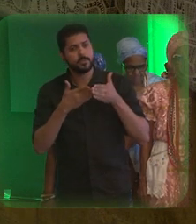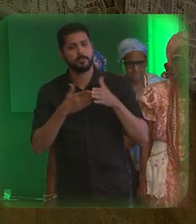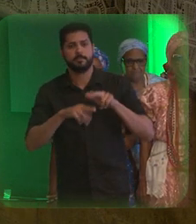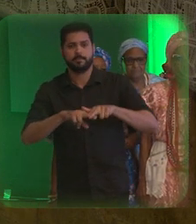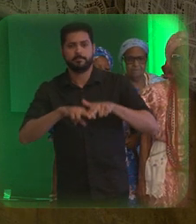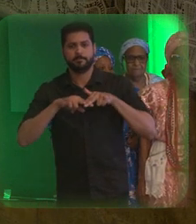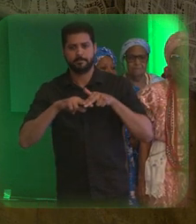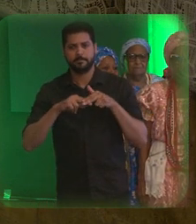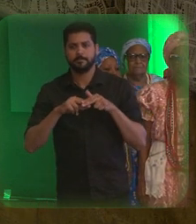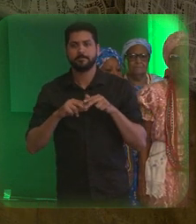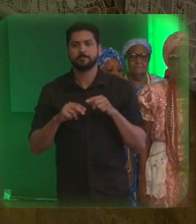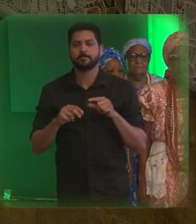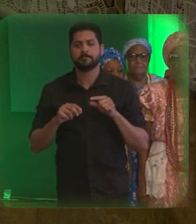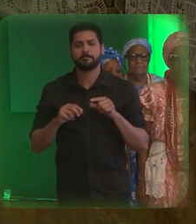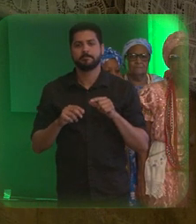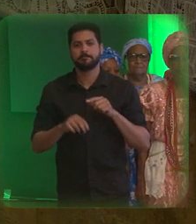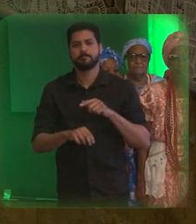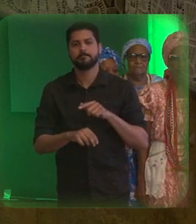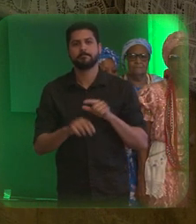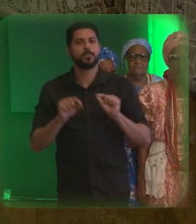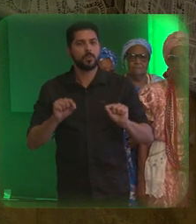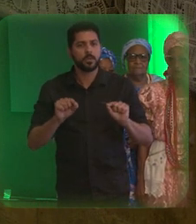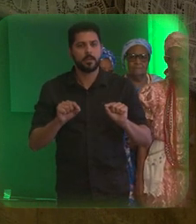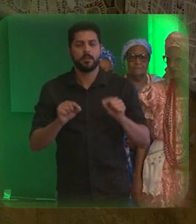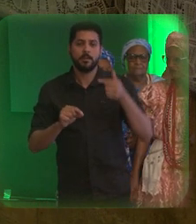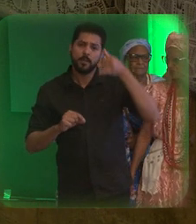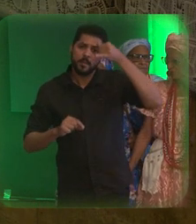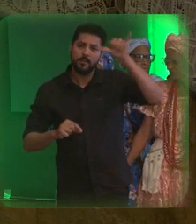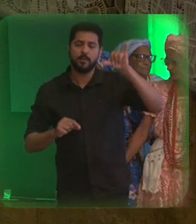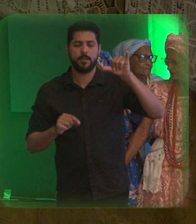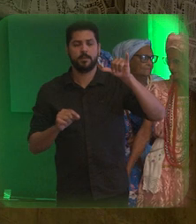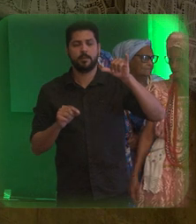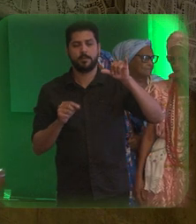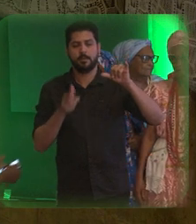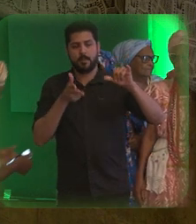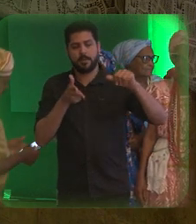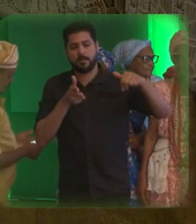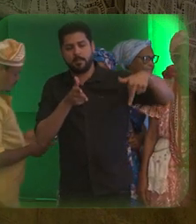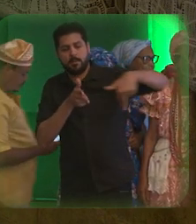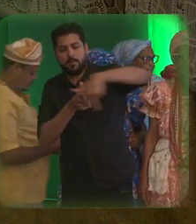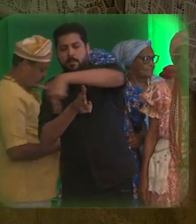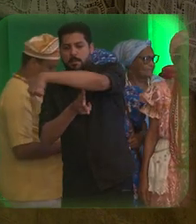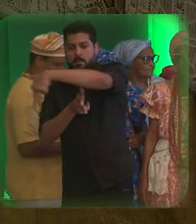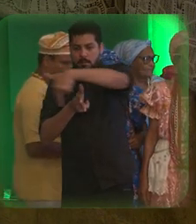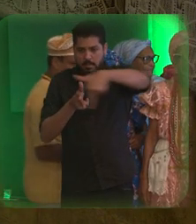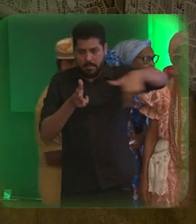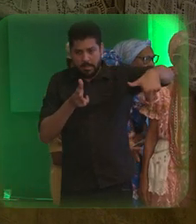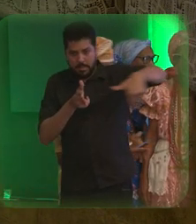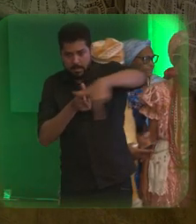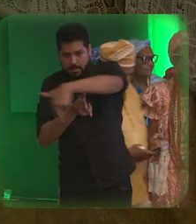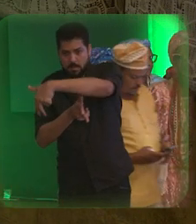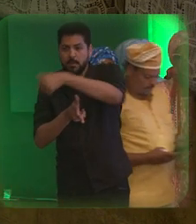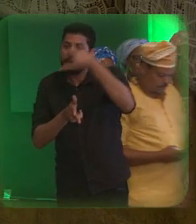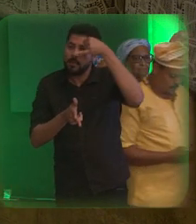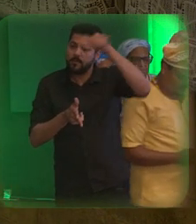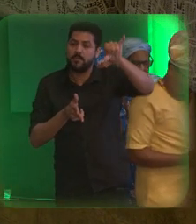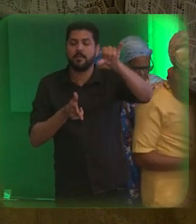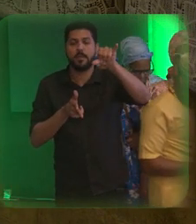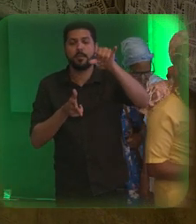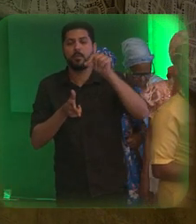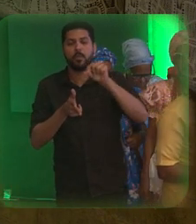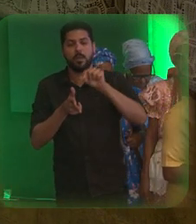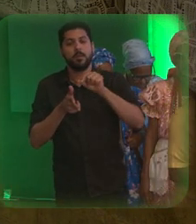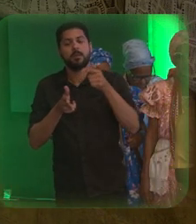gentilmente, que todos evitem passar em frente às câmeras, permitindo que as imagens sejam capturadas da